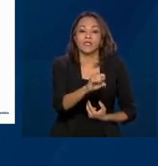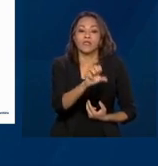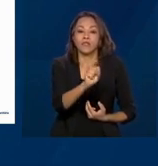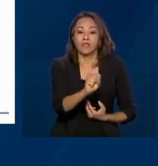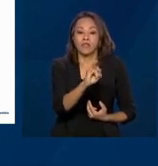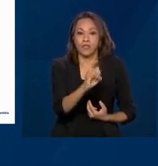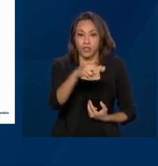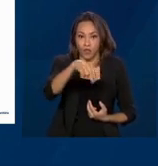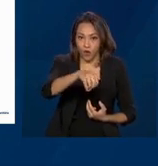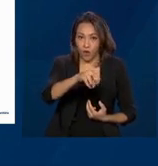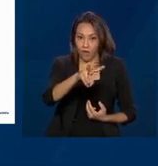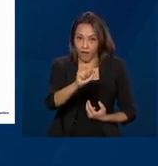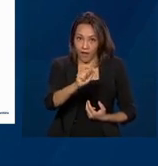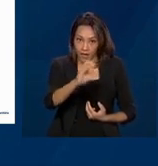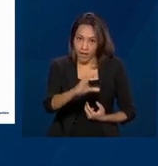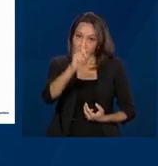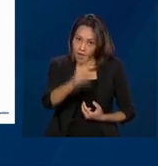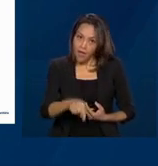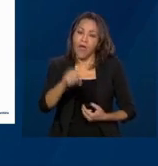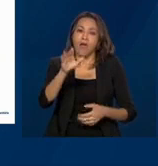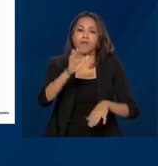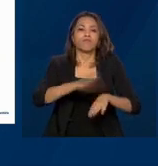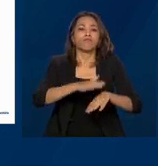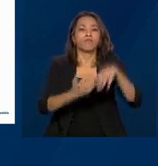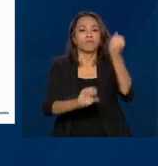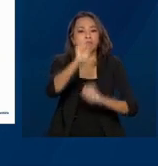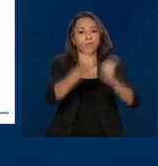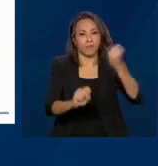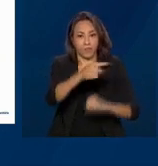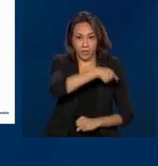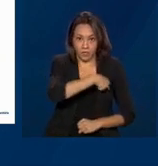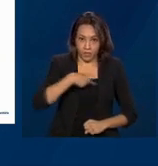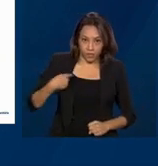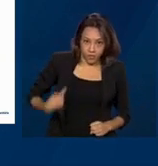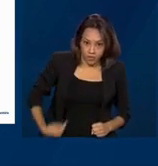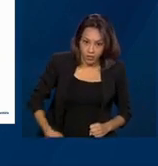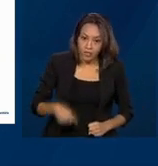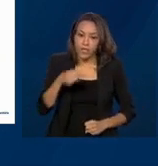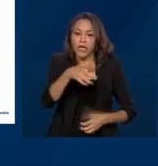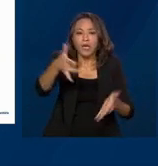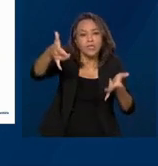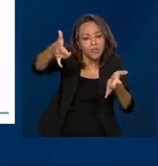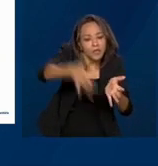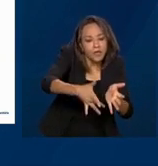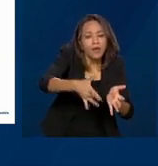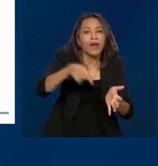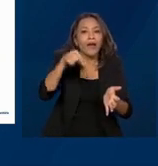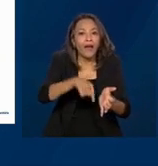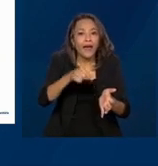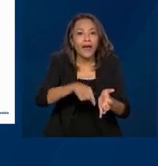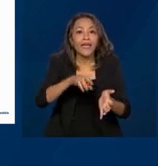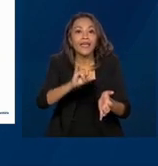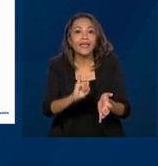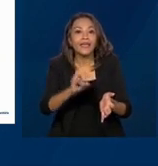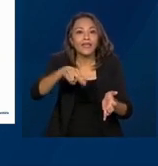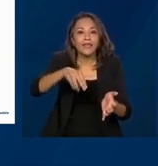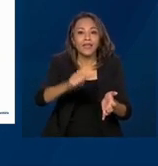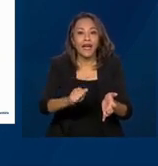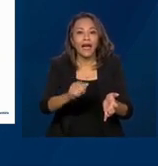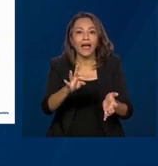chinesa. E o seu insumo farmacêutico ativo é um antígeno do vírus inativado